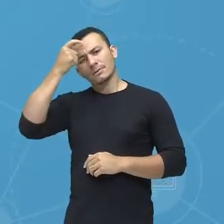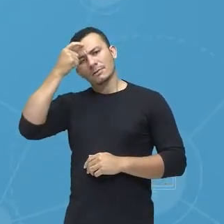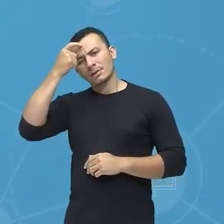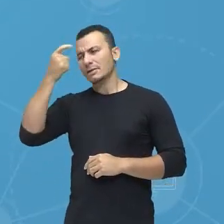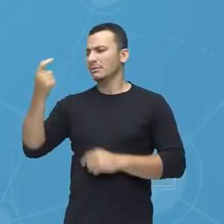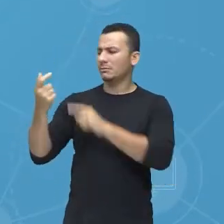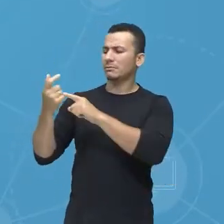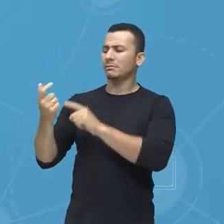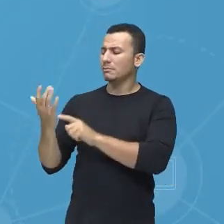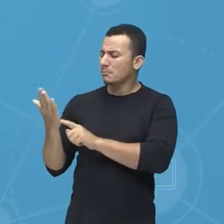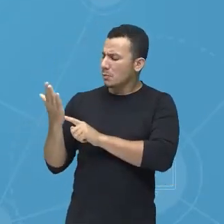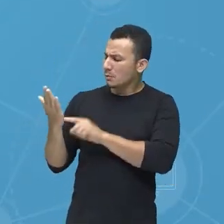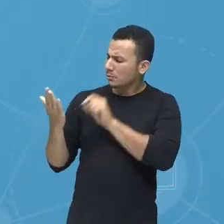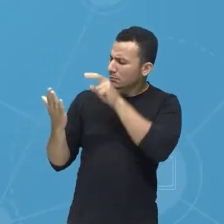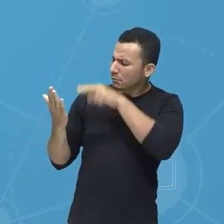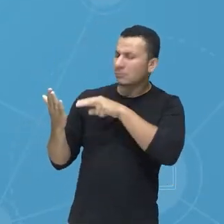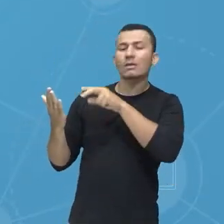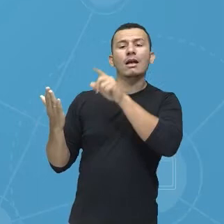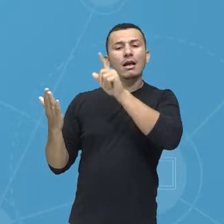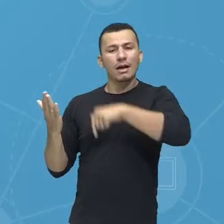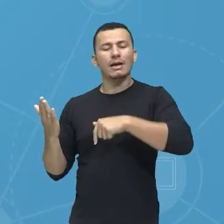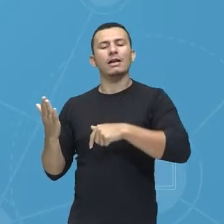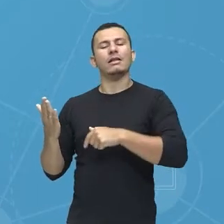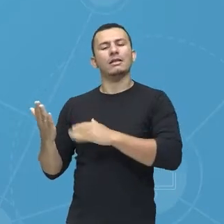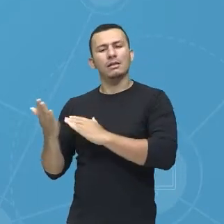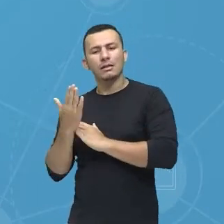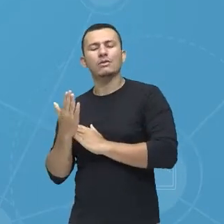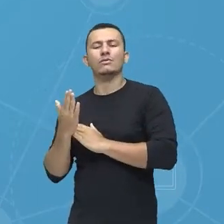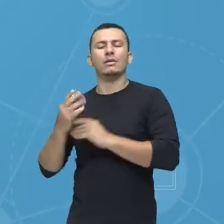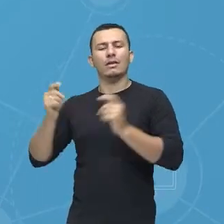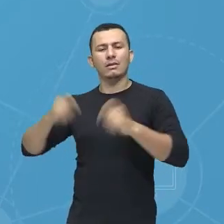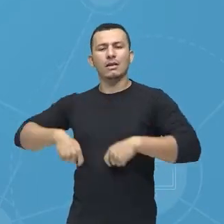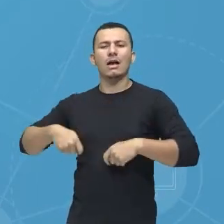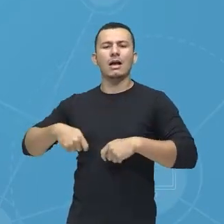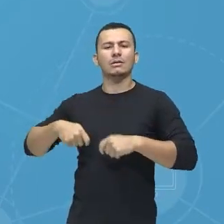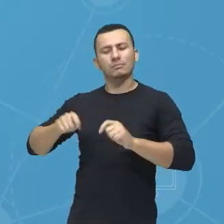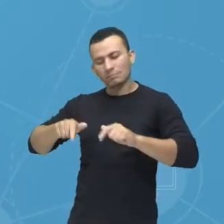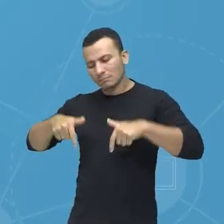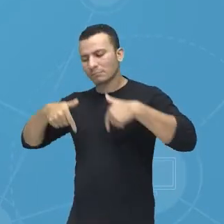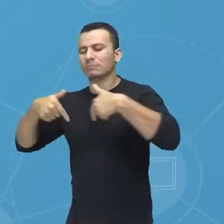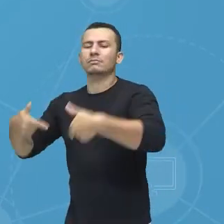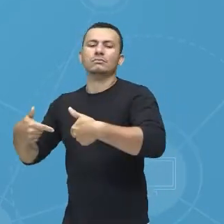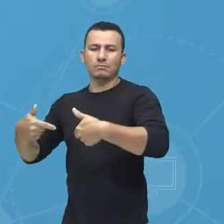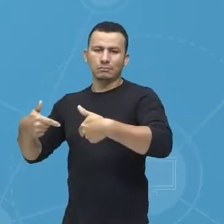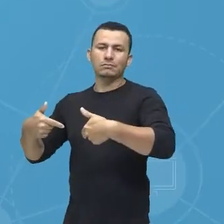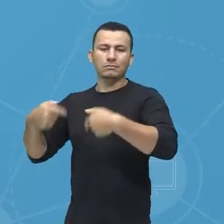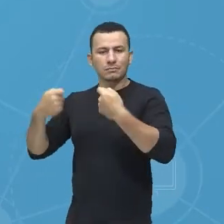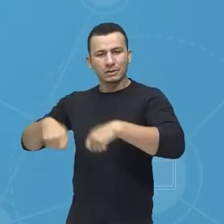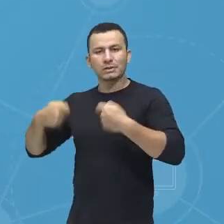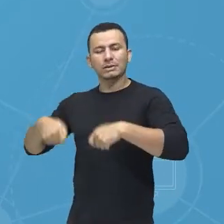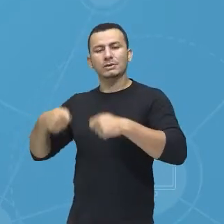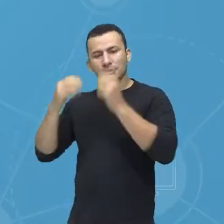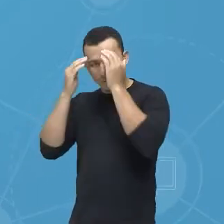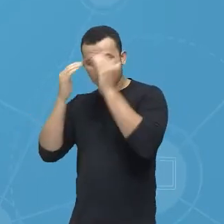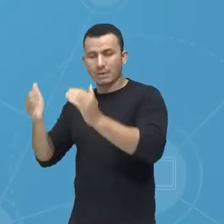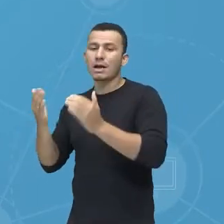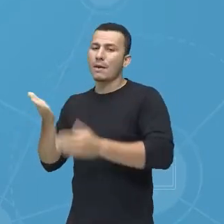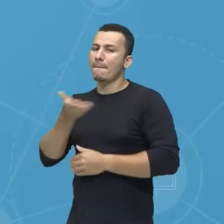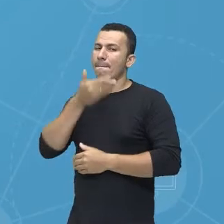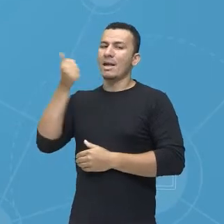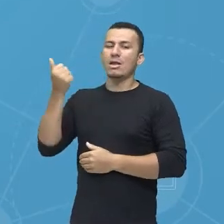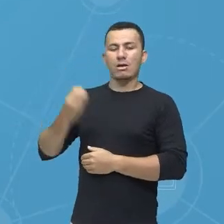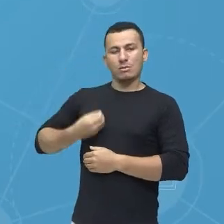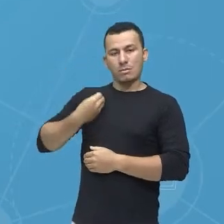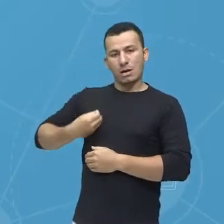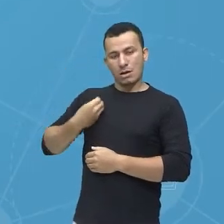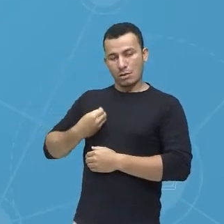mostra aquilo que nós temos que fazer ou devemos fazer de melhor para